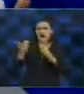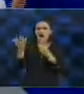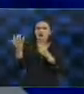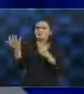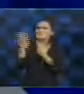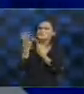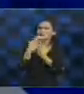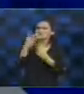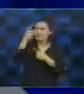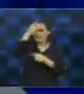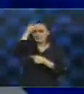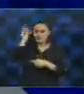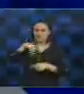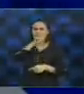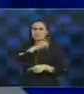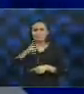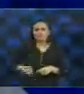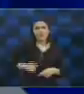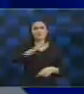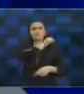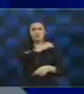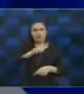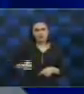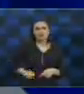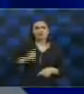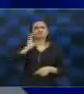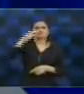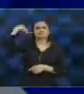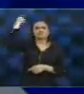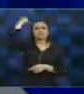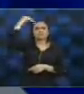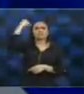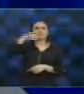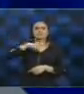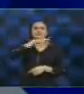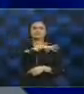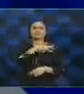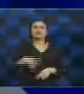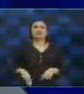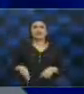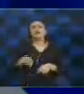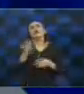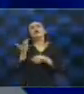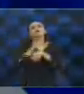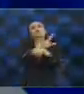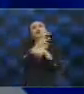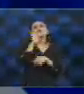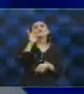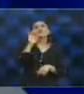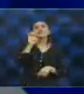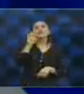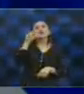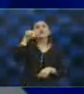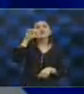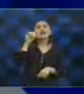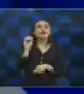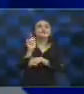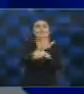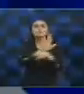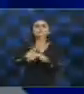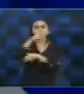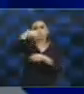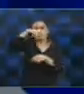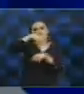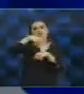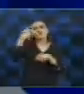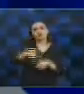e já tinha sido eu. Senador. Teria que ter vivido a experiência que eu vivi no Ministério, ajudando o presidente Fernando Henrique Cardoso a governar o país. Manaus não